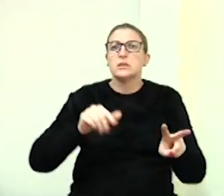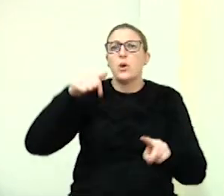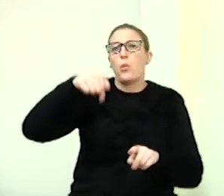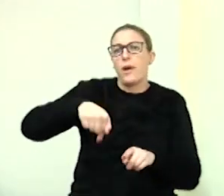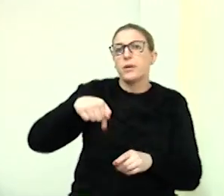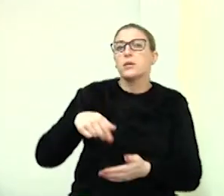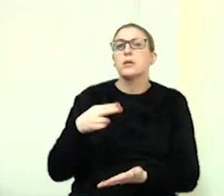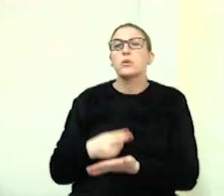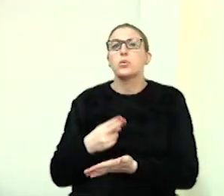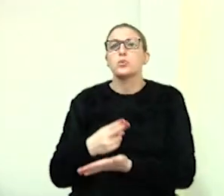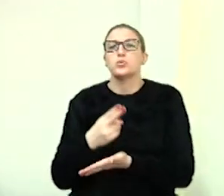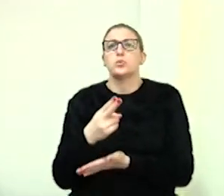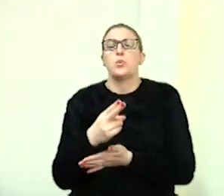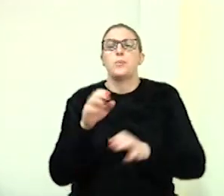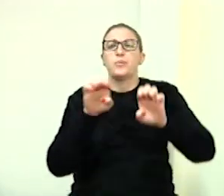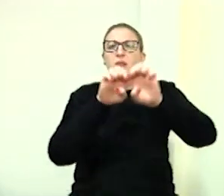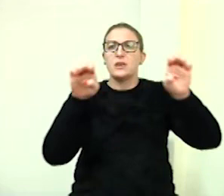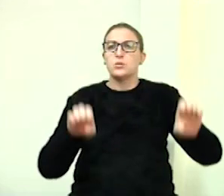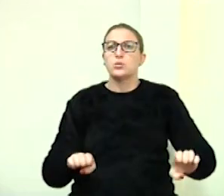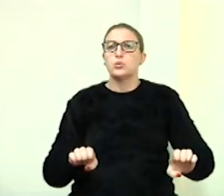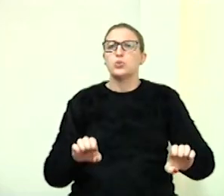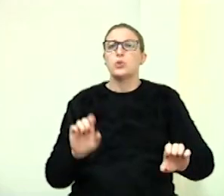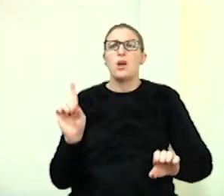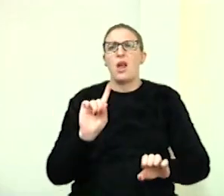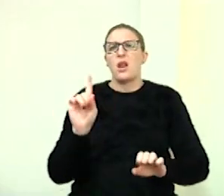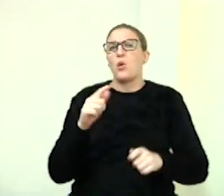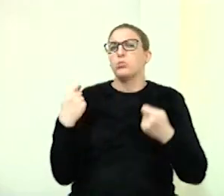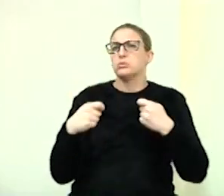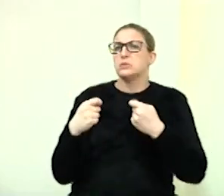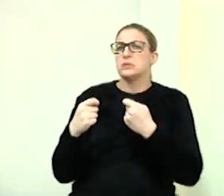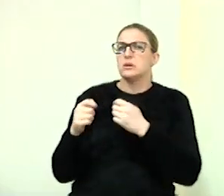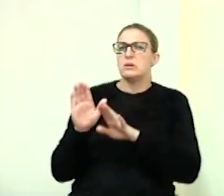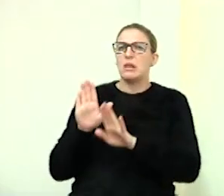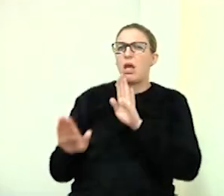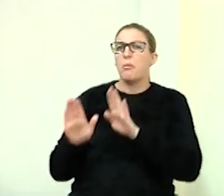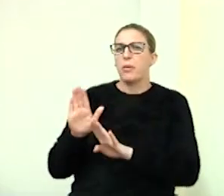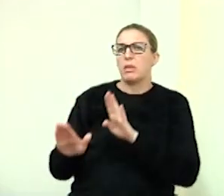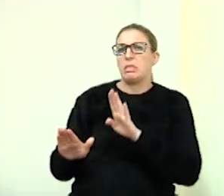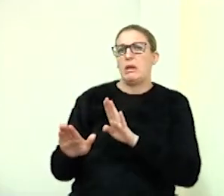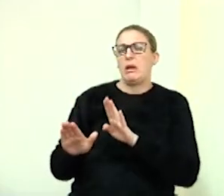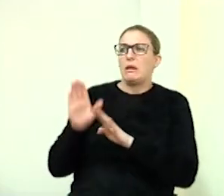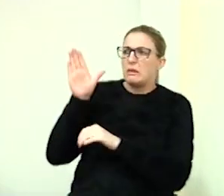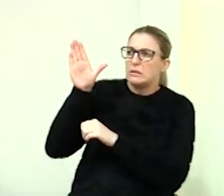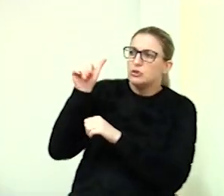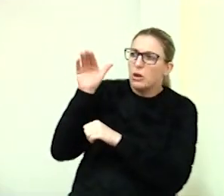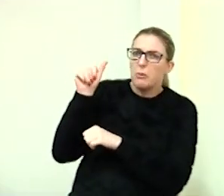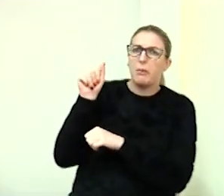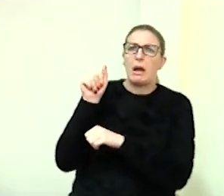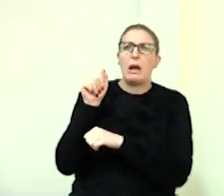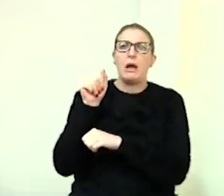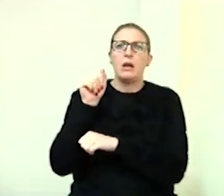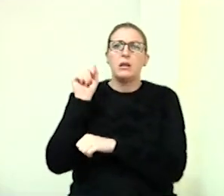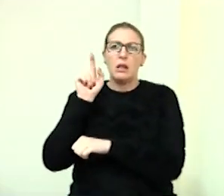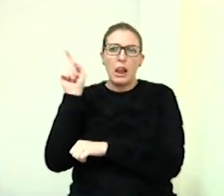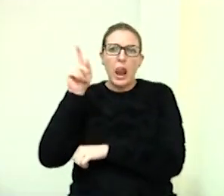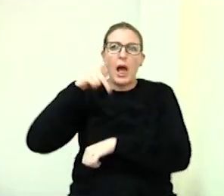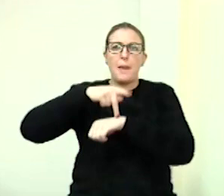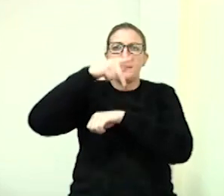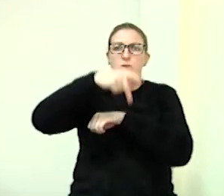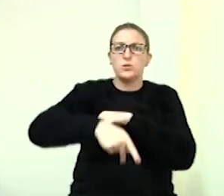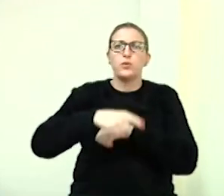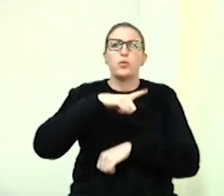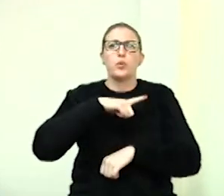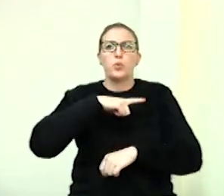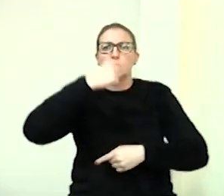dependente, então, da estrutura de Passo Fundo, toda vez os municípios precisarem. Então, houve um debate deles com a Mal,